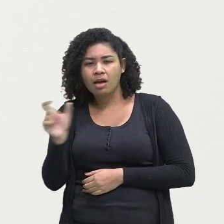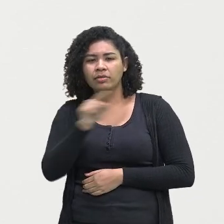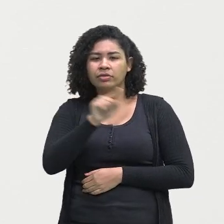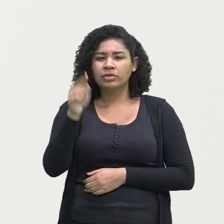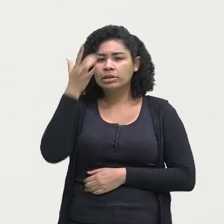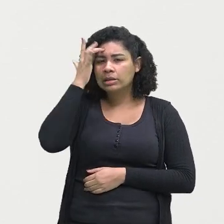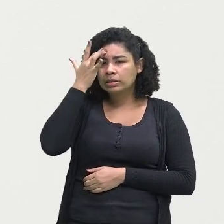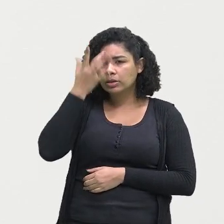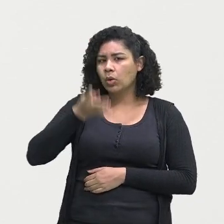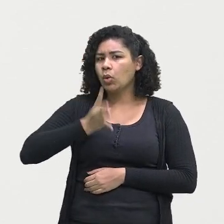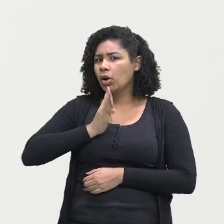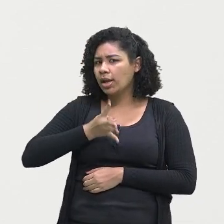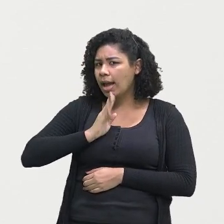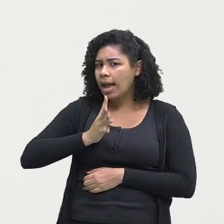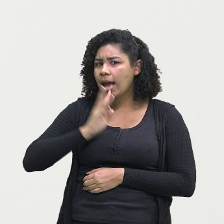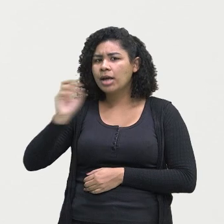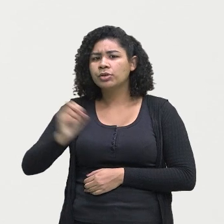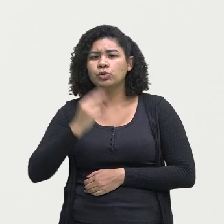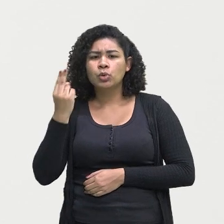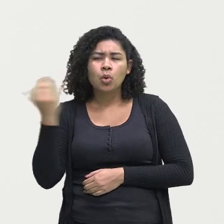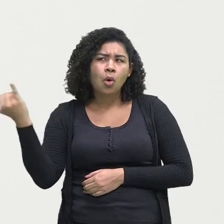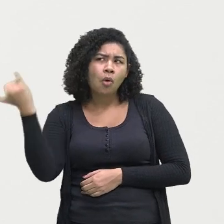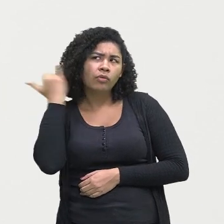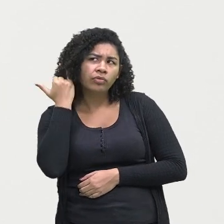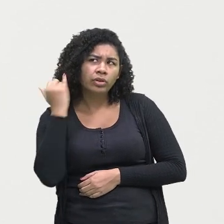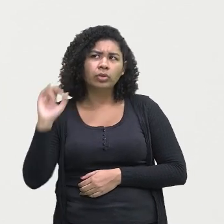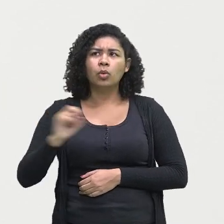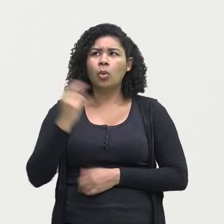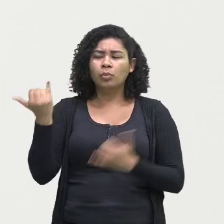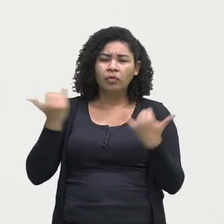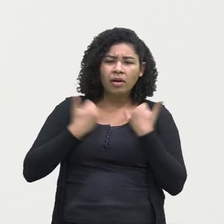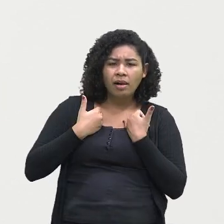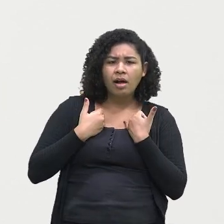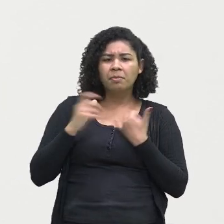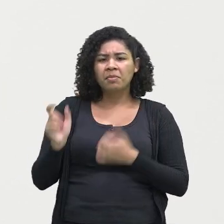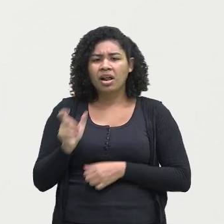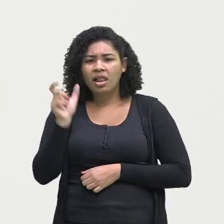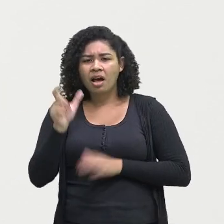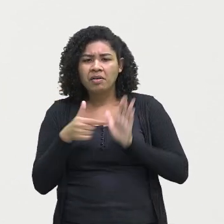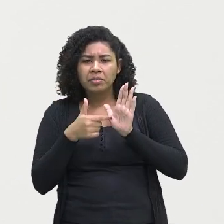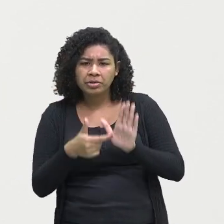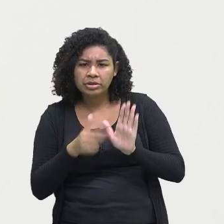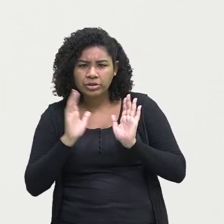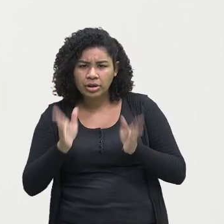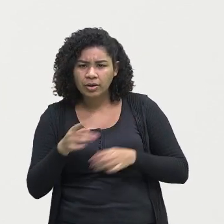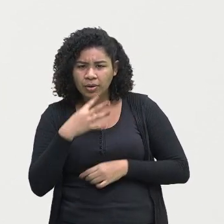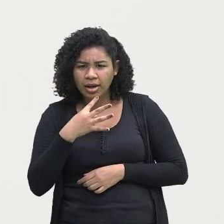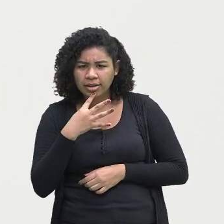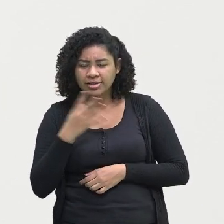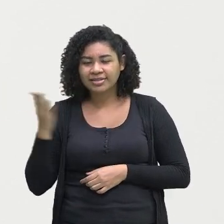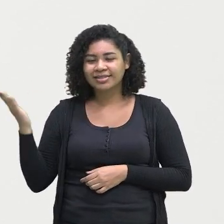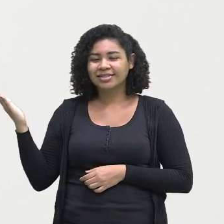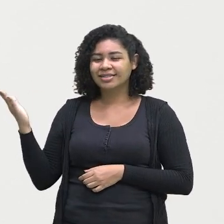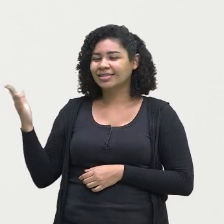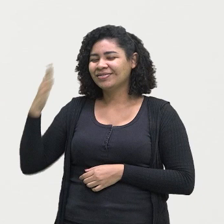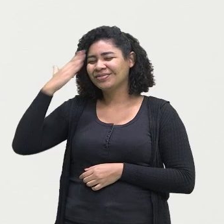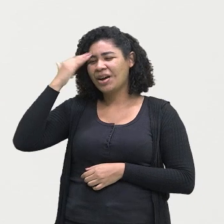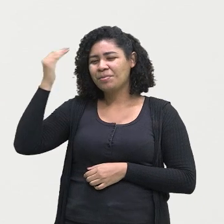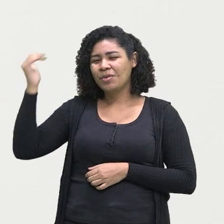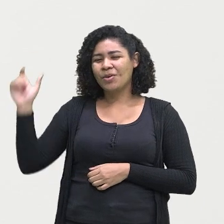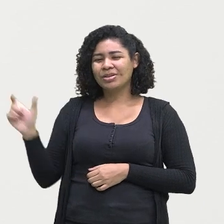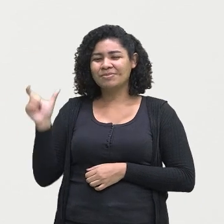que vocês já ouviram? Essa daqui, ó. People, é bastante conhecida,